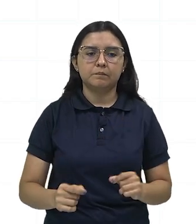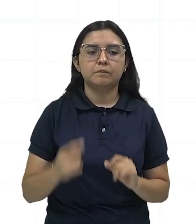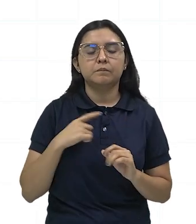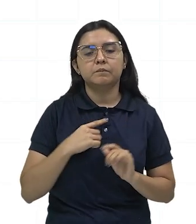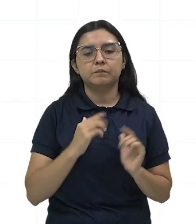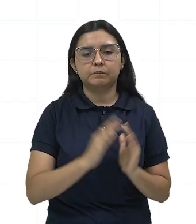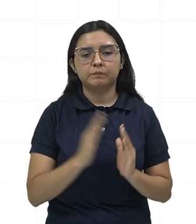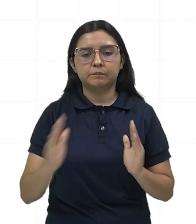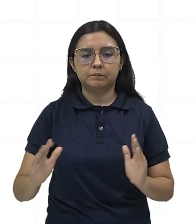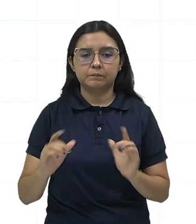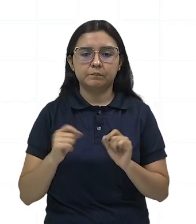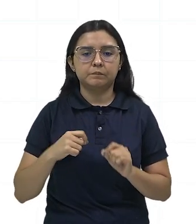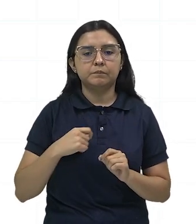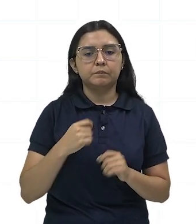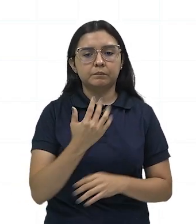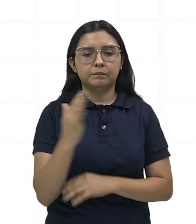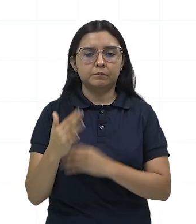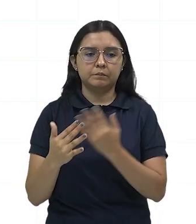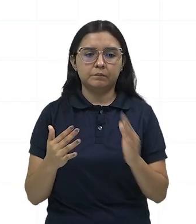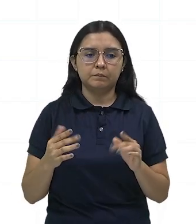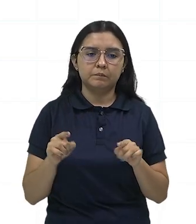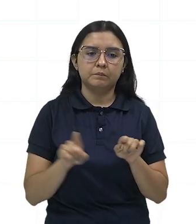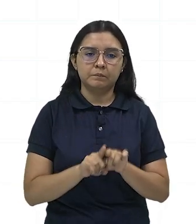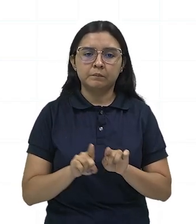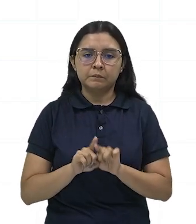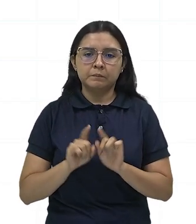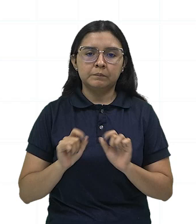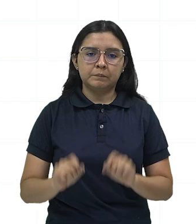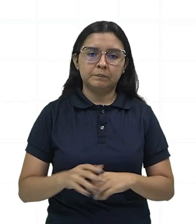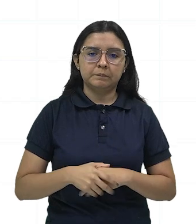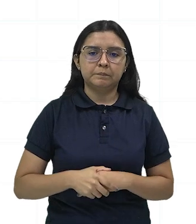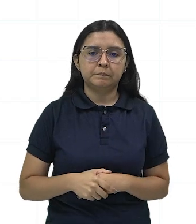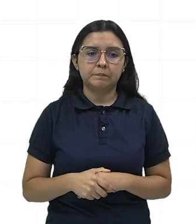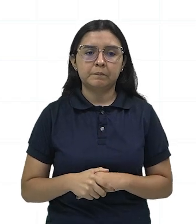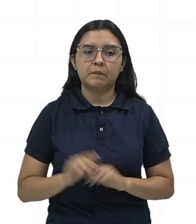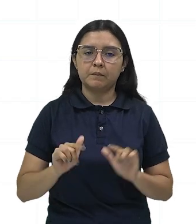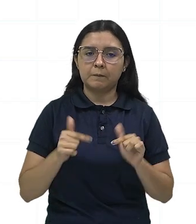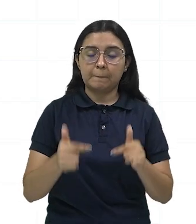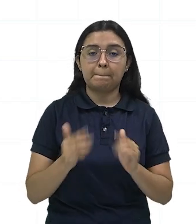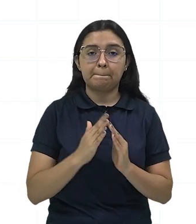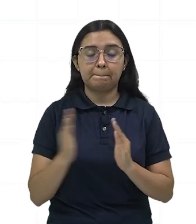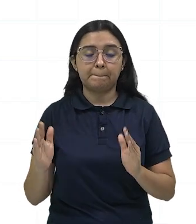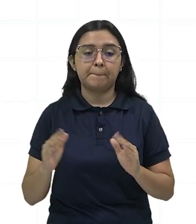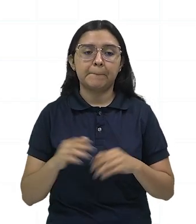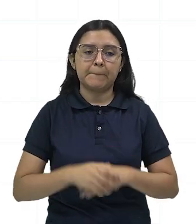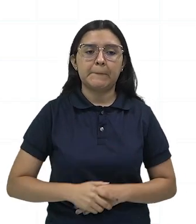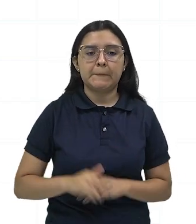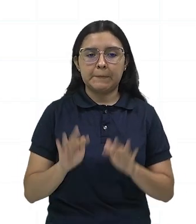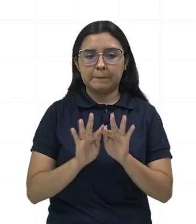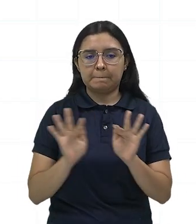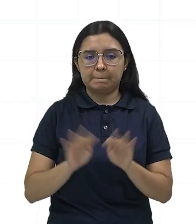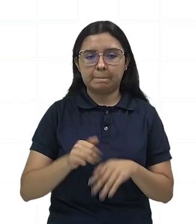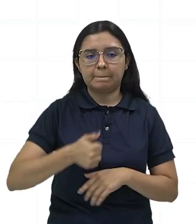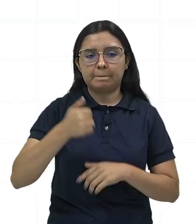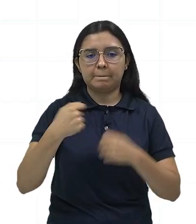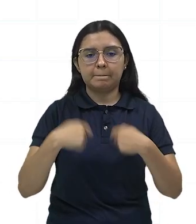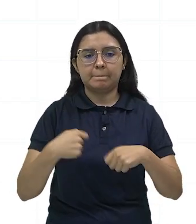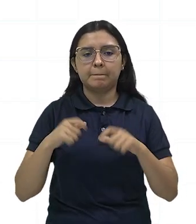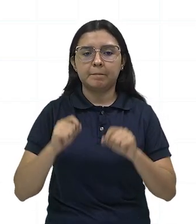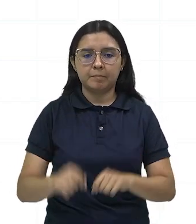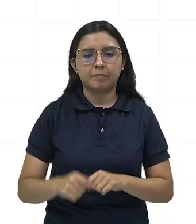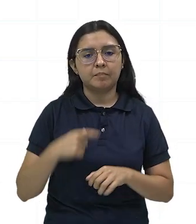processo ambiental ou ações sequenciais. Então, observem comigo. Primeiro, devemos separar o lixo em materiais recicláveis e